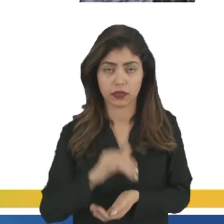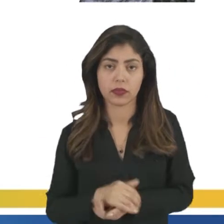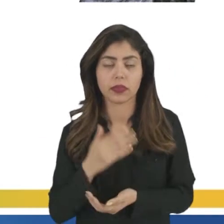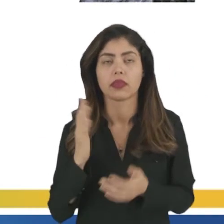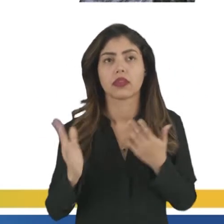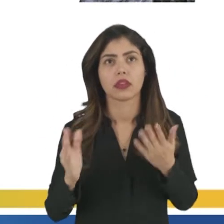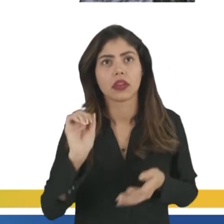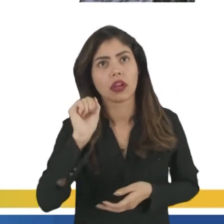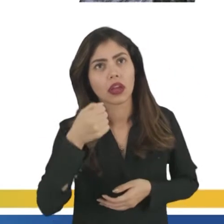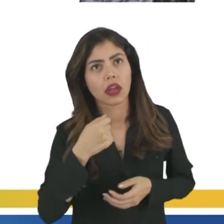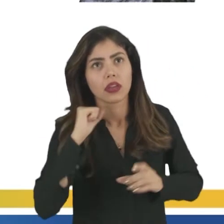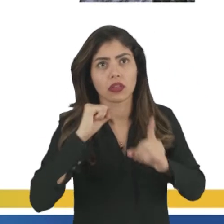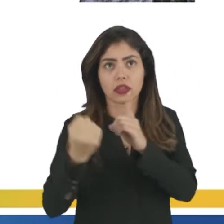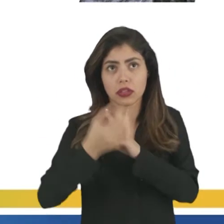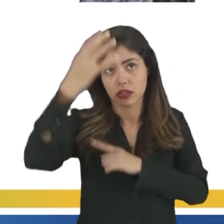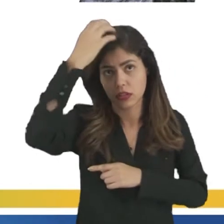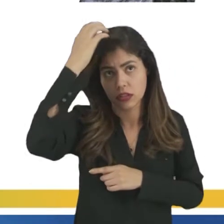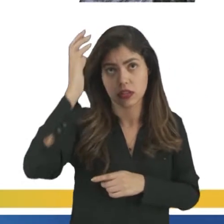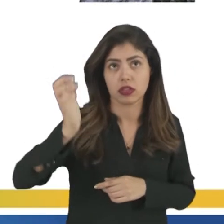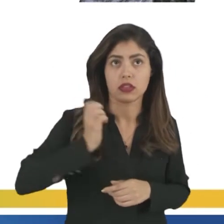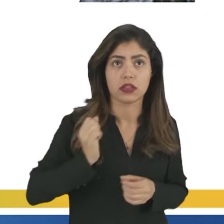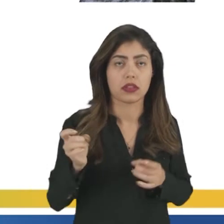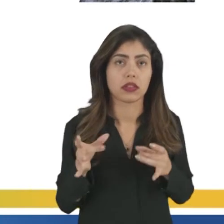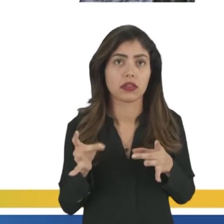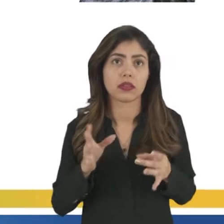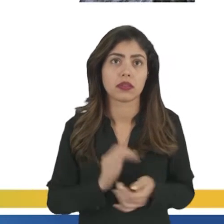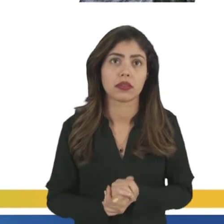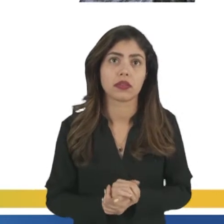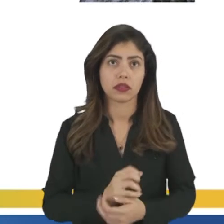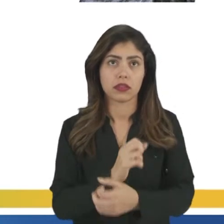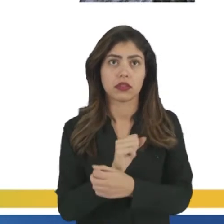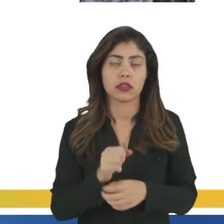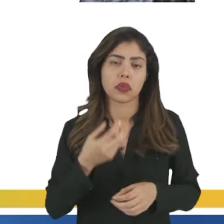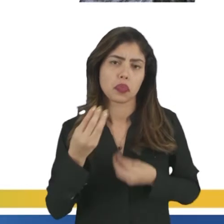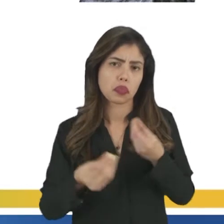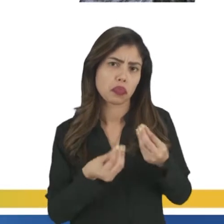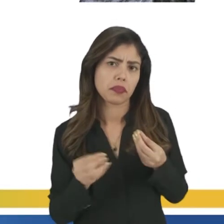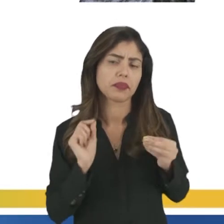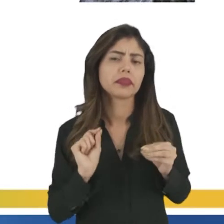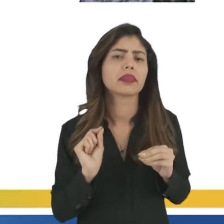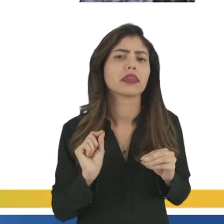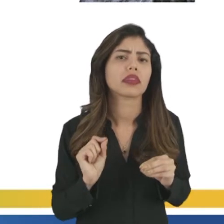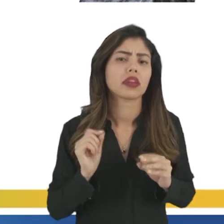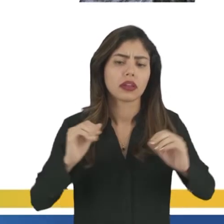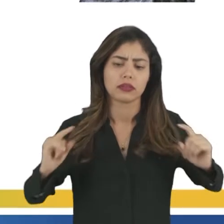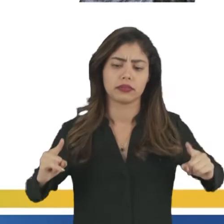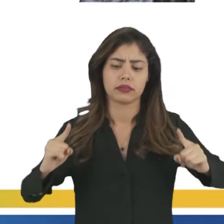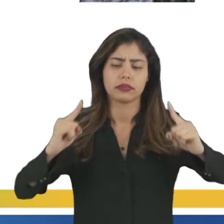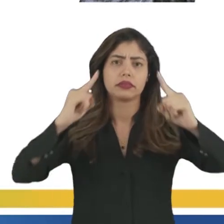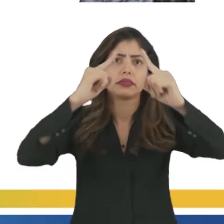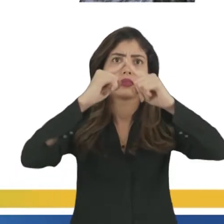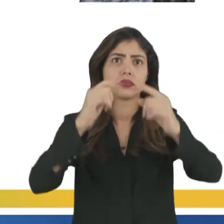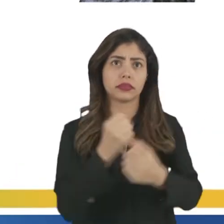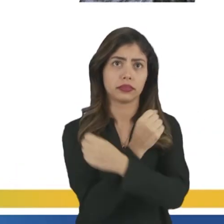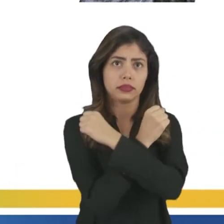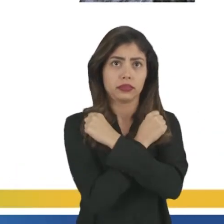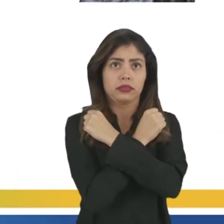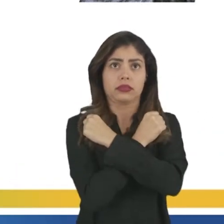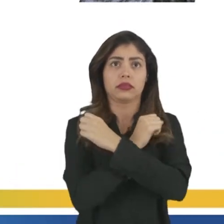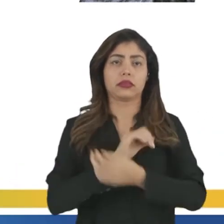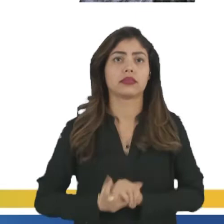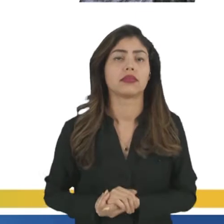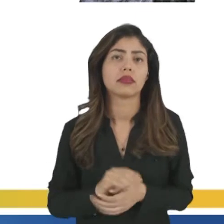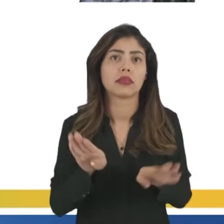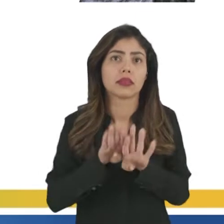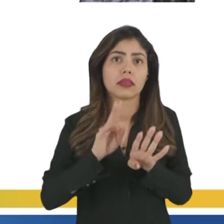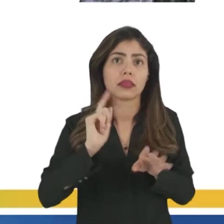aspectos sociais, né? Eles tinham um rei, ricos comerciantes, é como se fosse aí a pirâmide social, tá? Os sacerdotes,